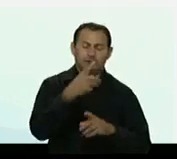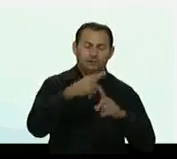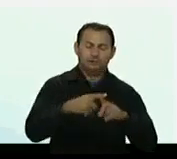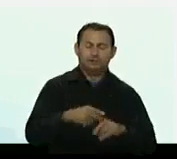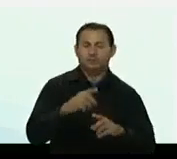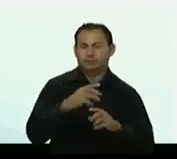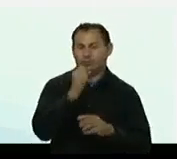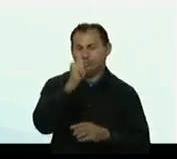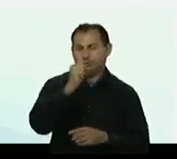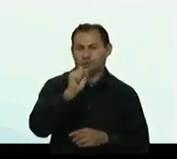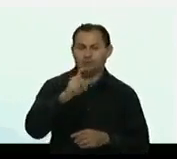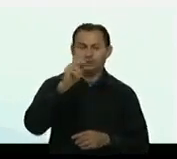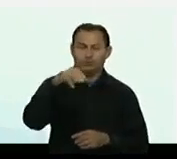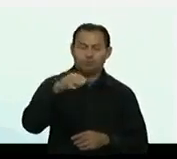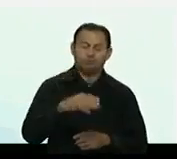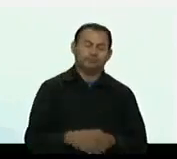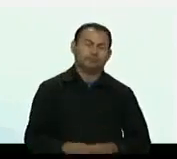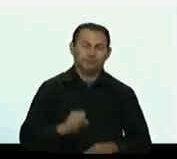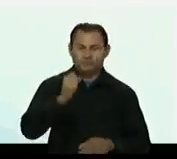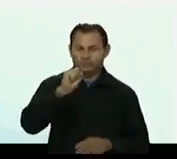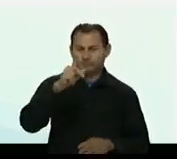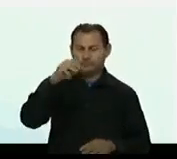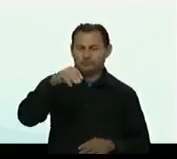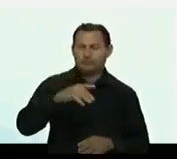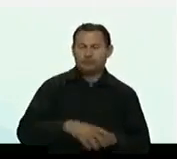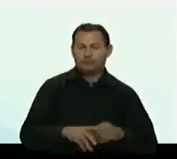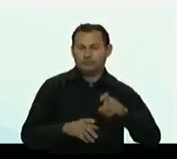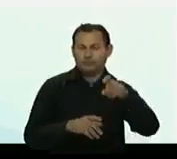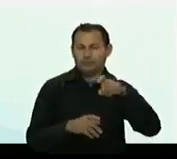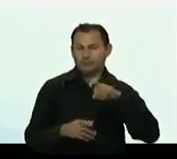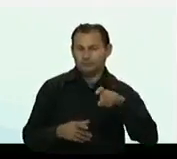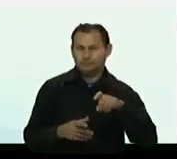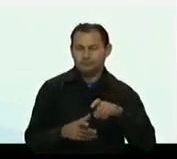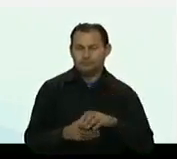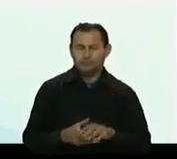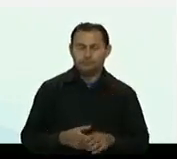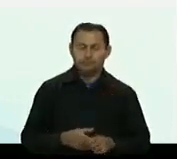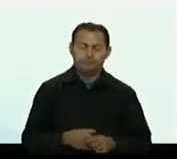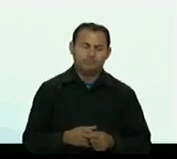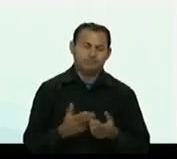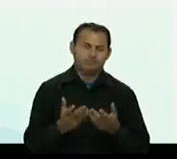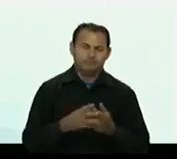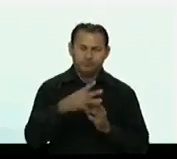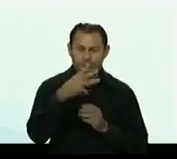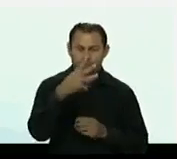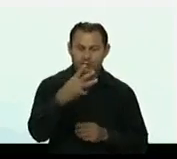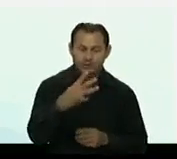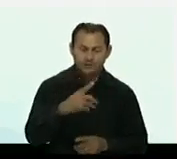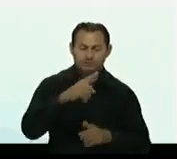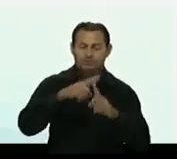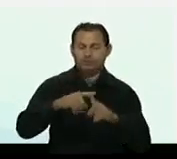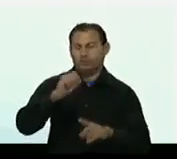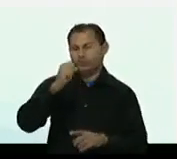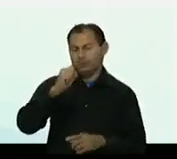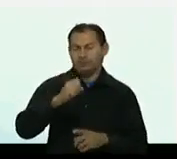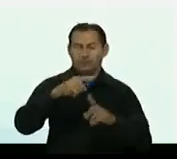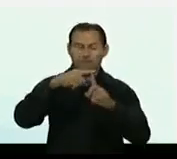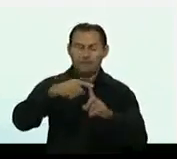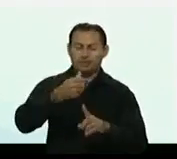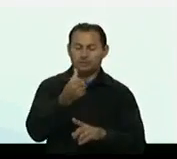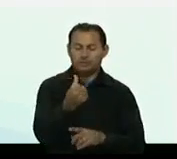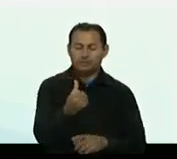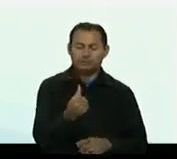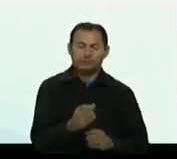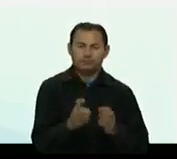esse 8 quilômetros? 8 quilômetros é o x. Então, 3 vezes 8 mais